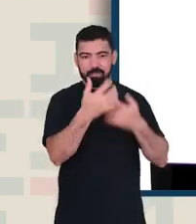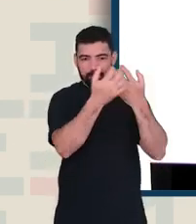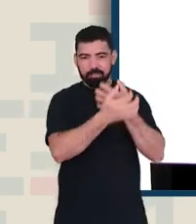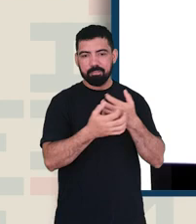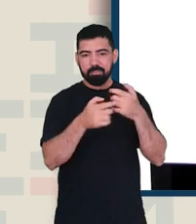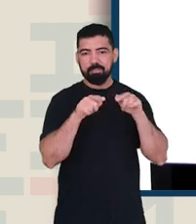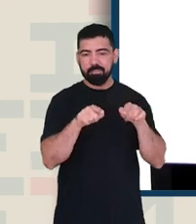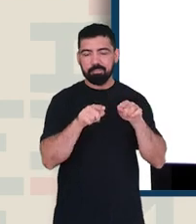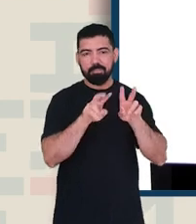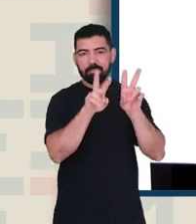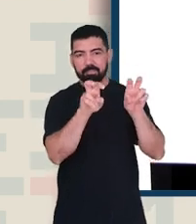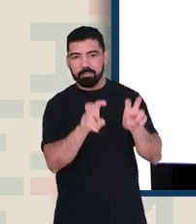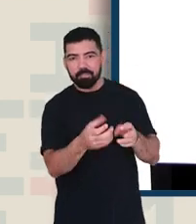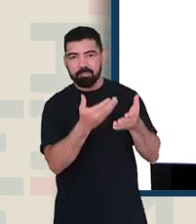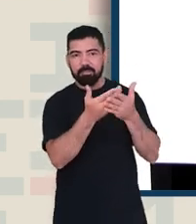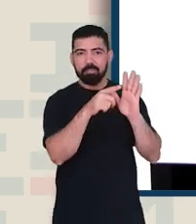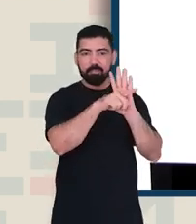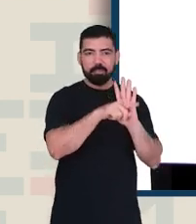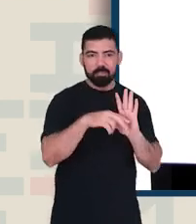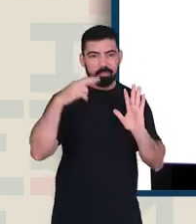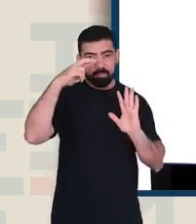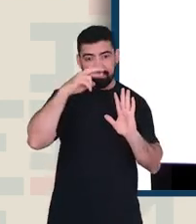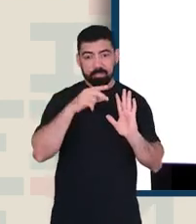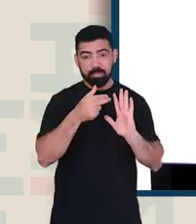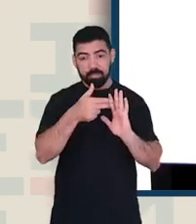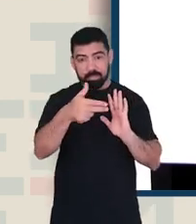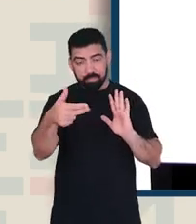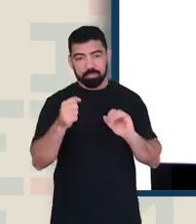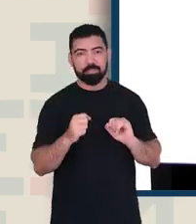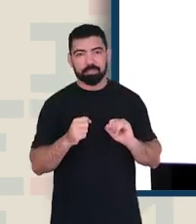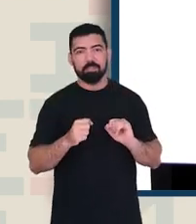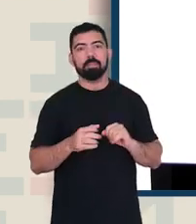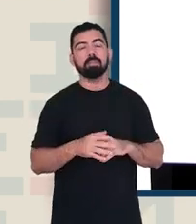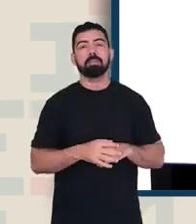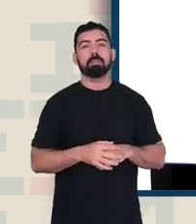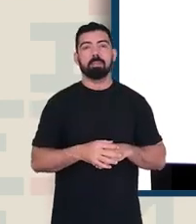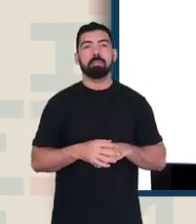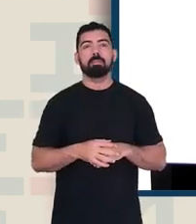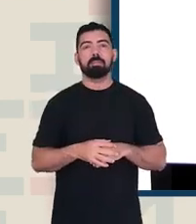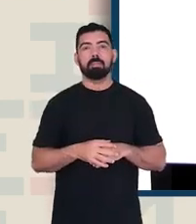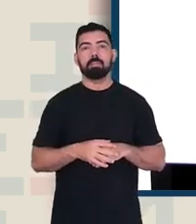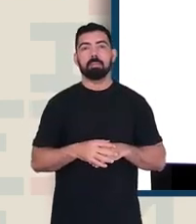estas ideias, estes estudos, muita pesquisa também,